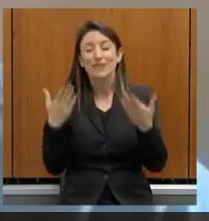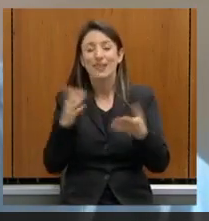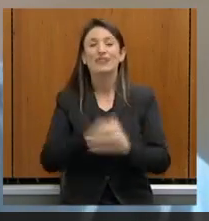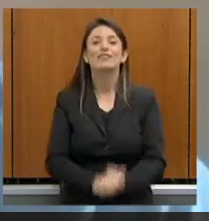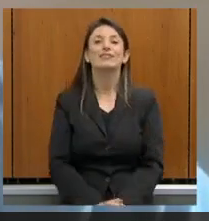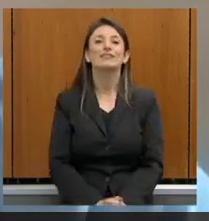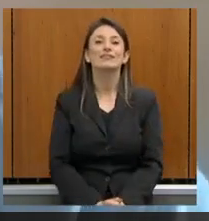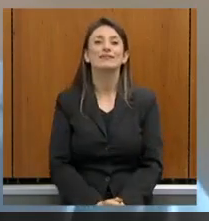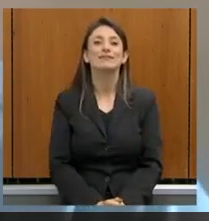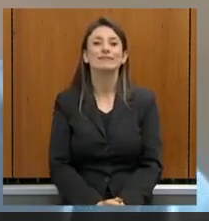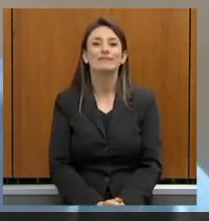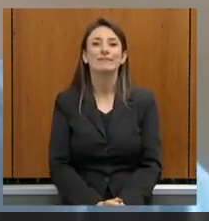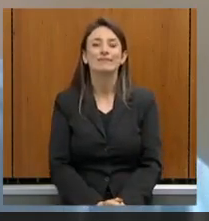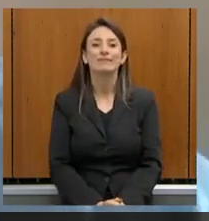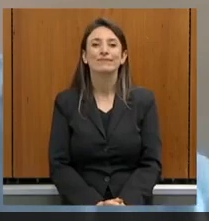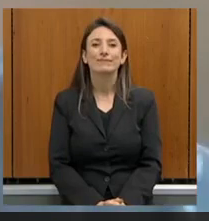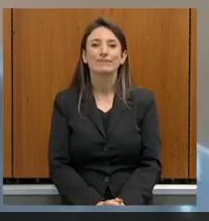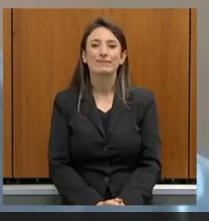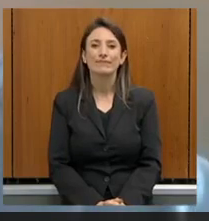para